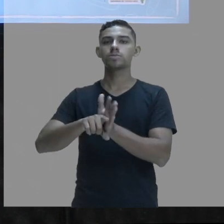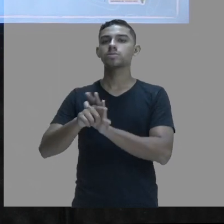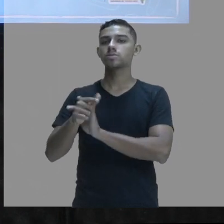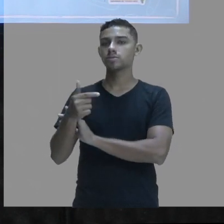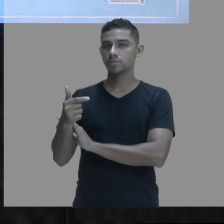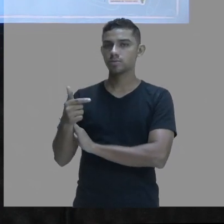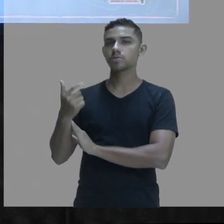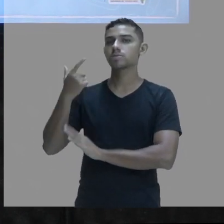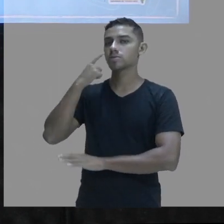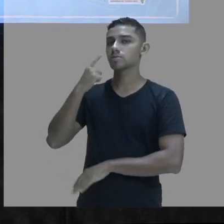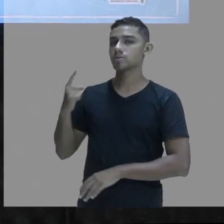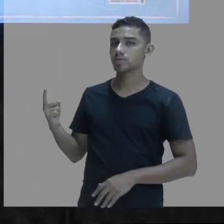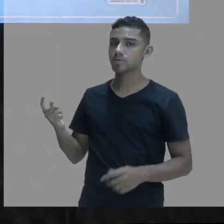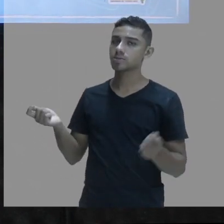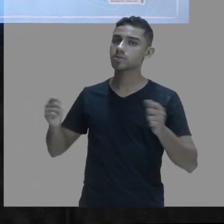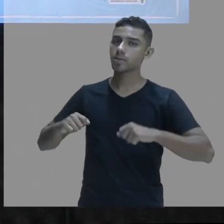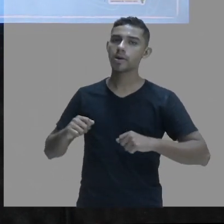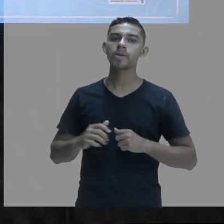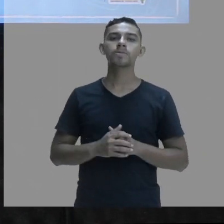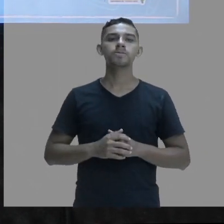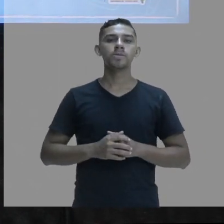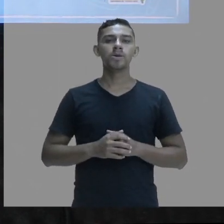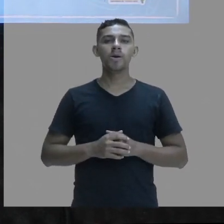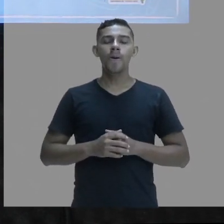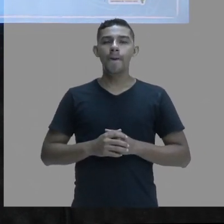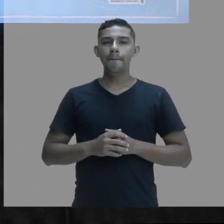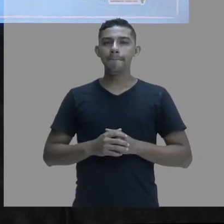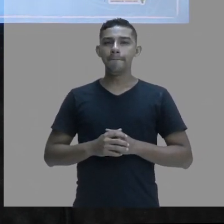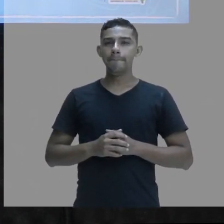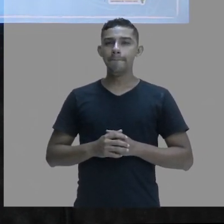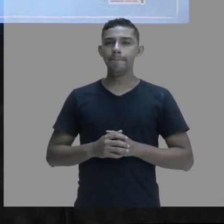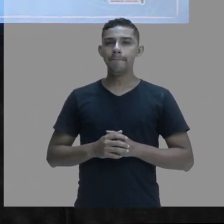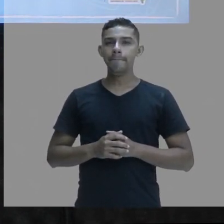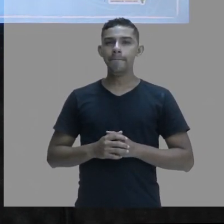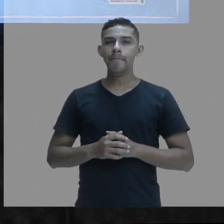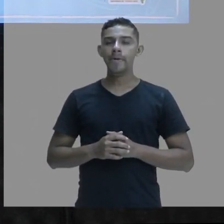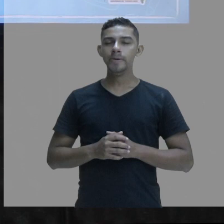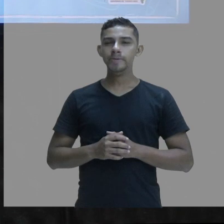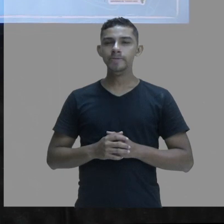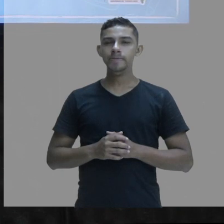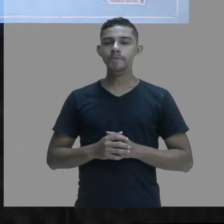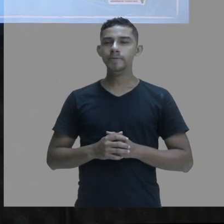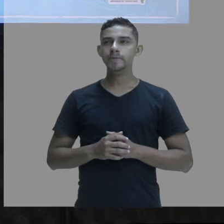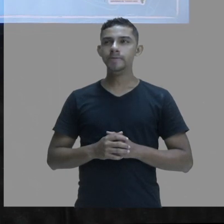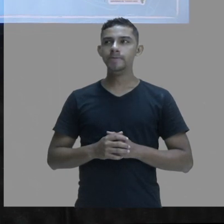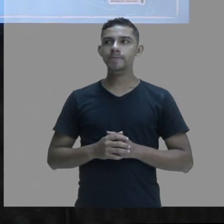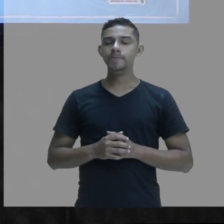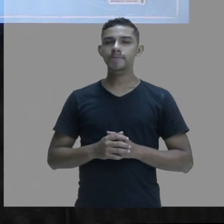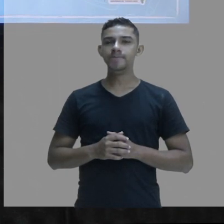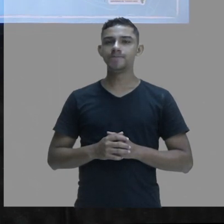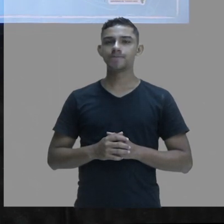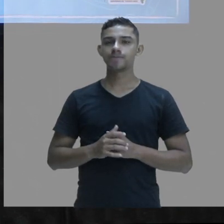de hidrogênios menos 2. Portanto, olha só. Se eu tenho a